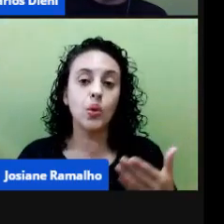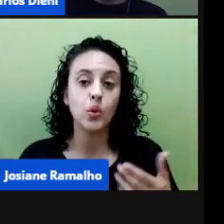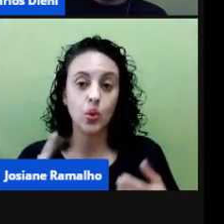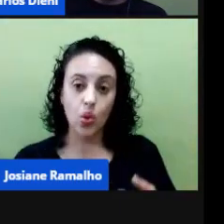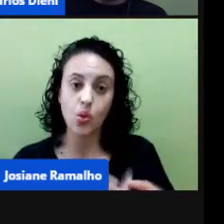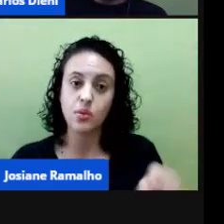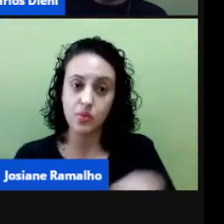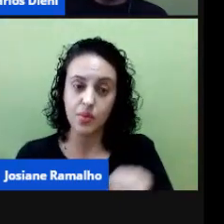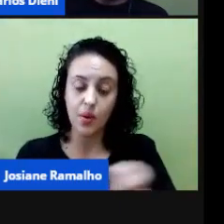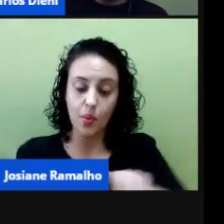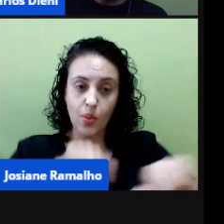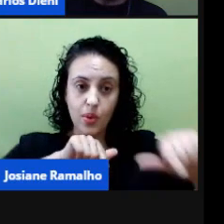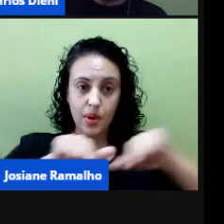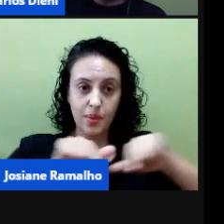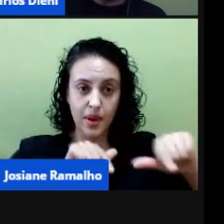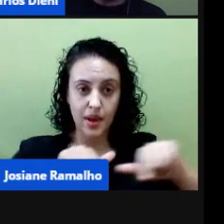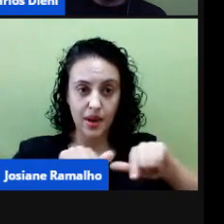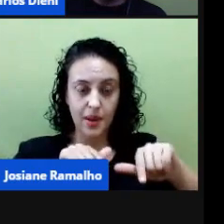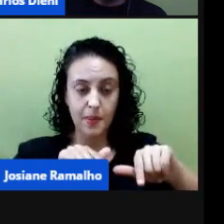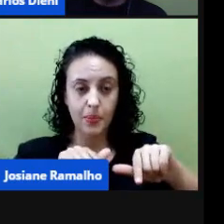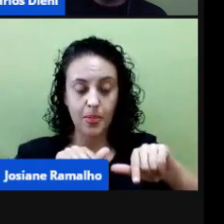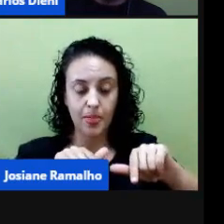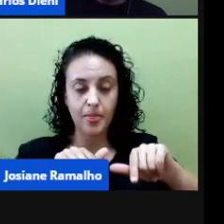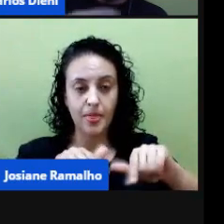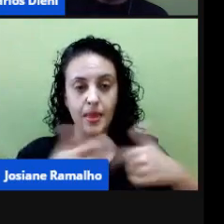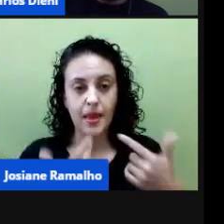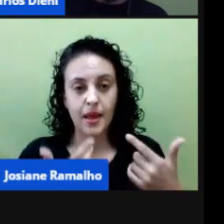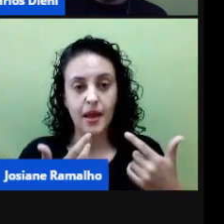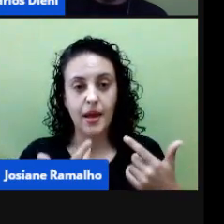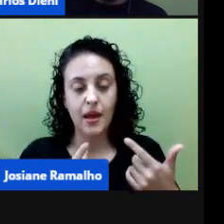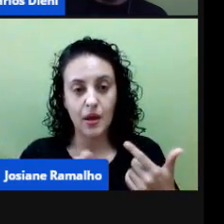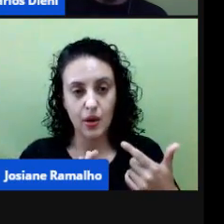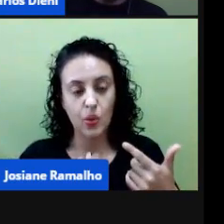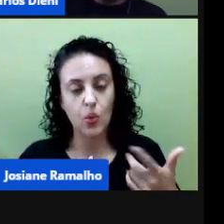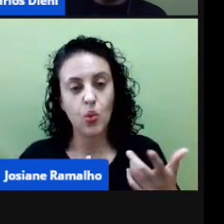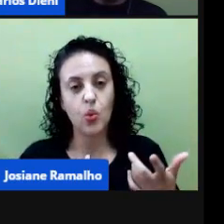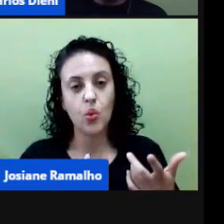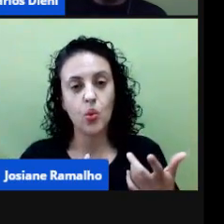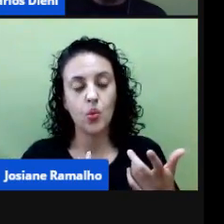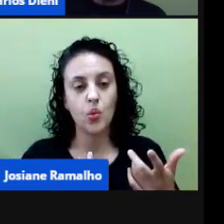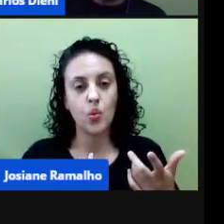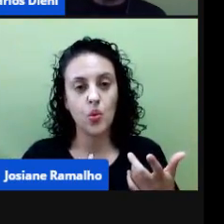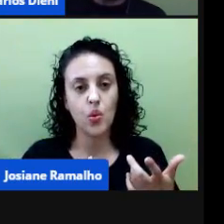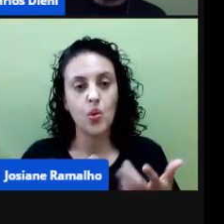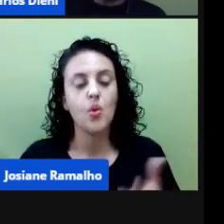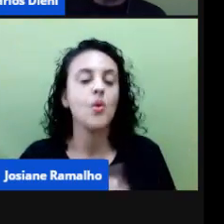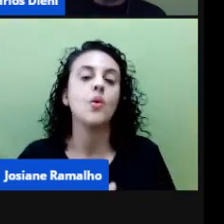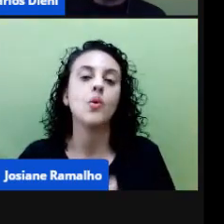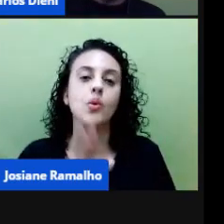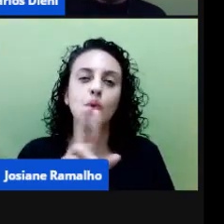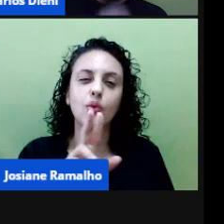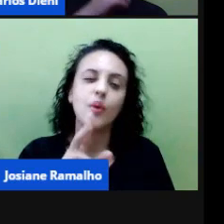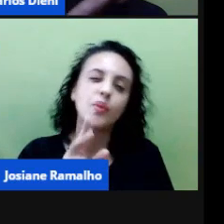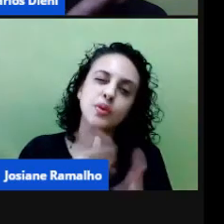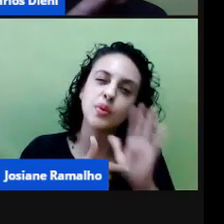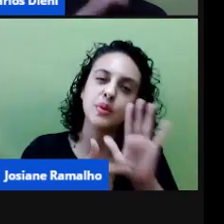gramática. A gente vai dar um nome a alguns desses bois, vai nomear alguns desses elementos